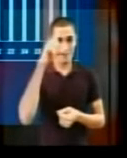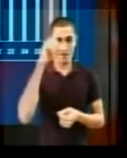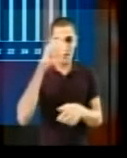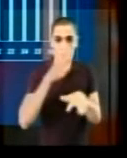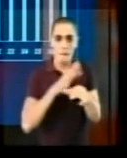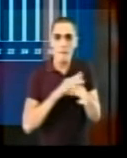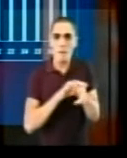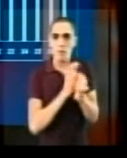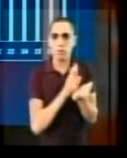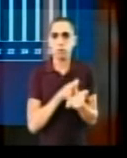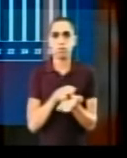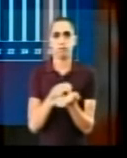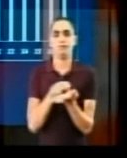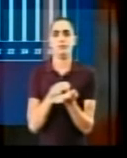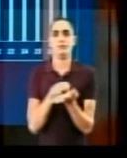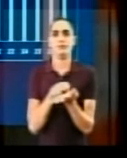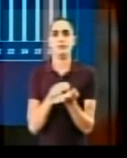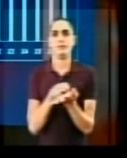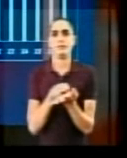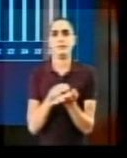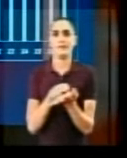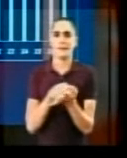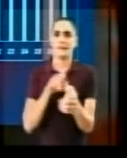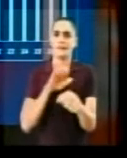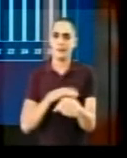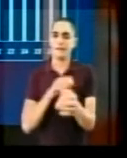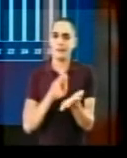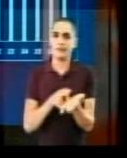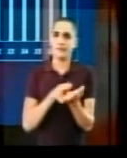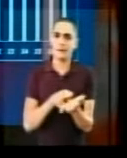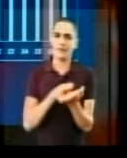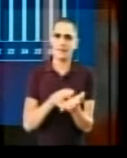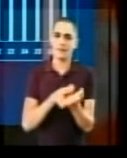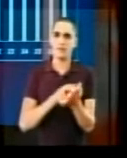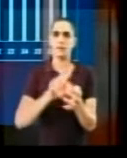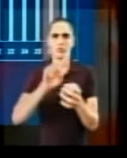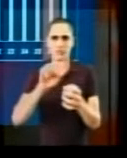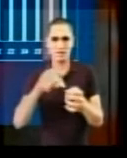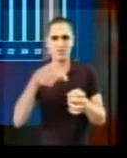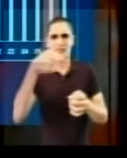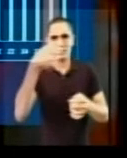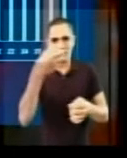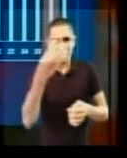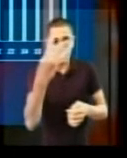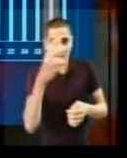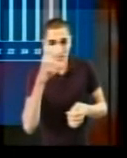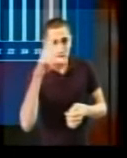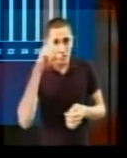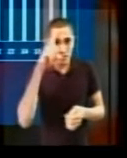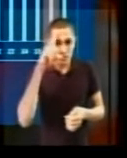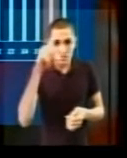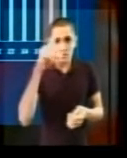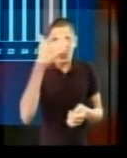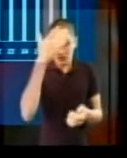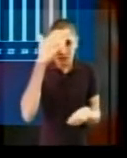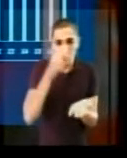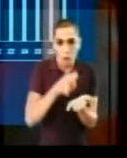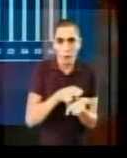para vir a óbito. Então, é isso que eu quero colocar para vocês. Tudo que